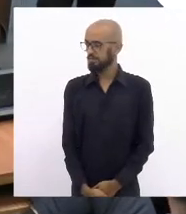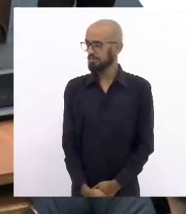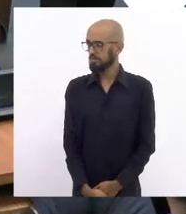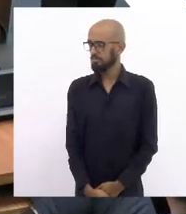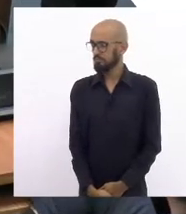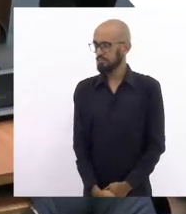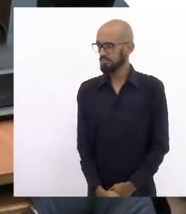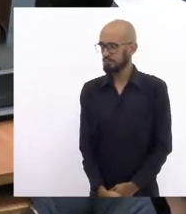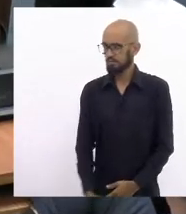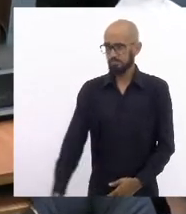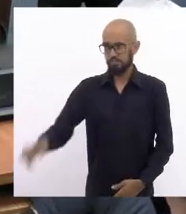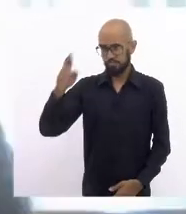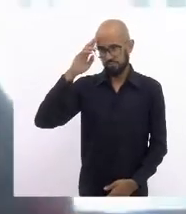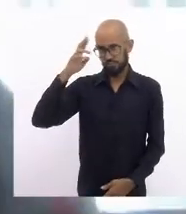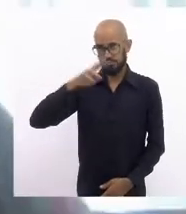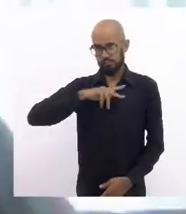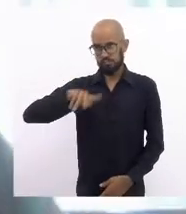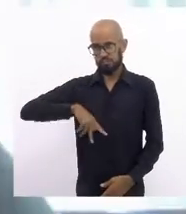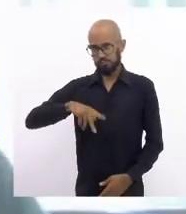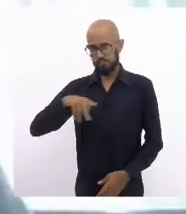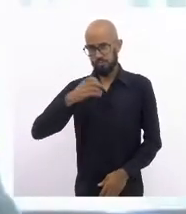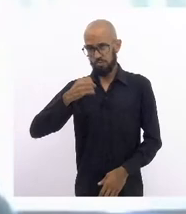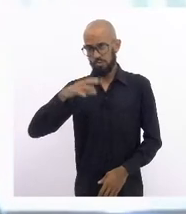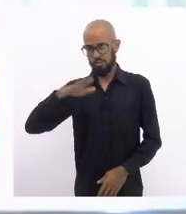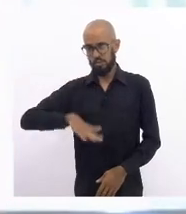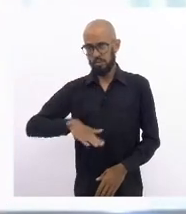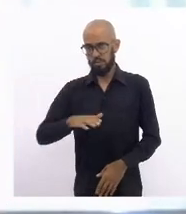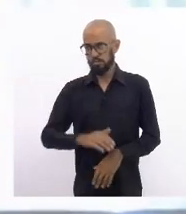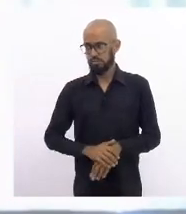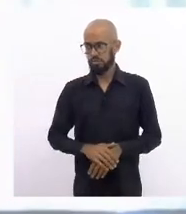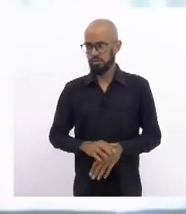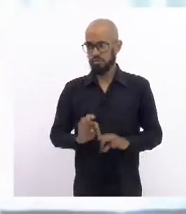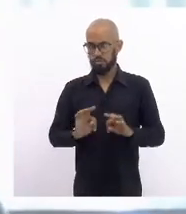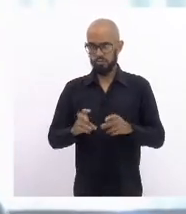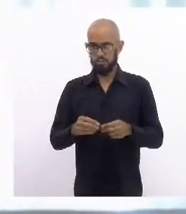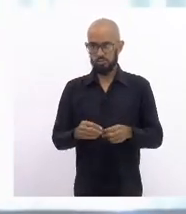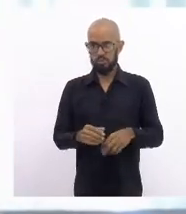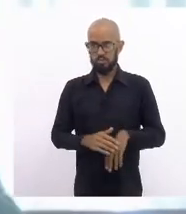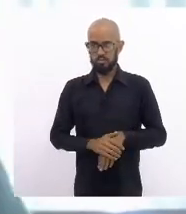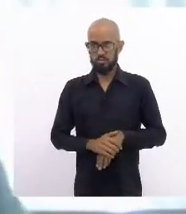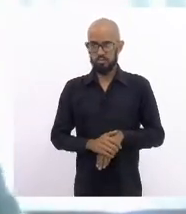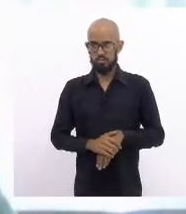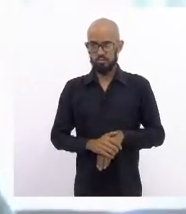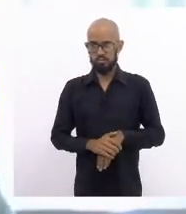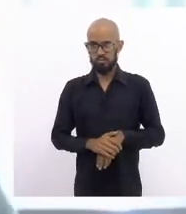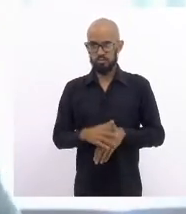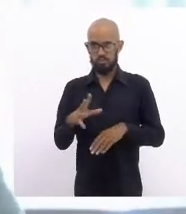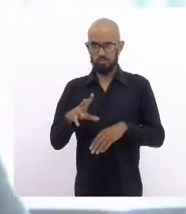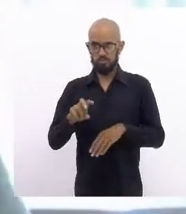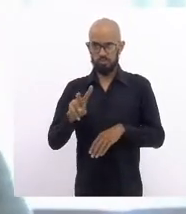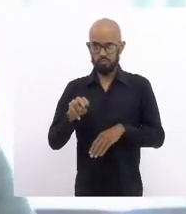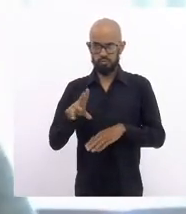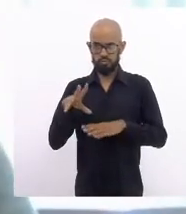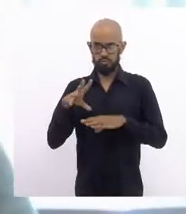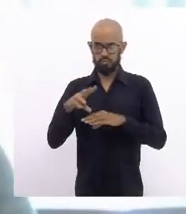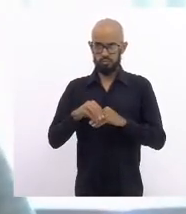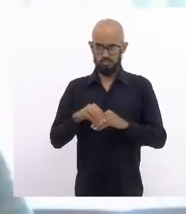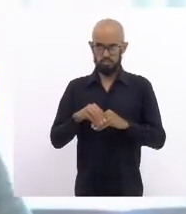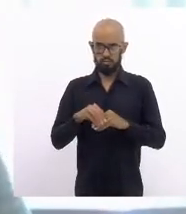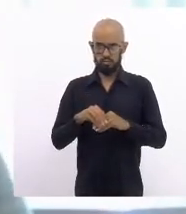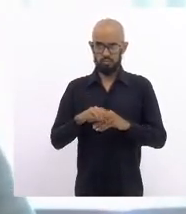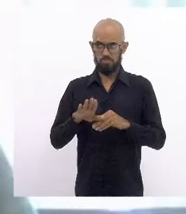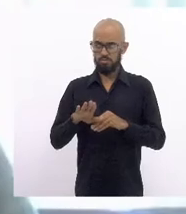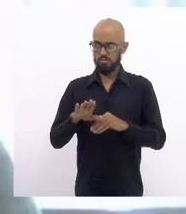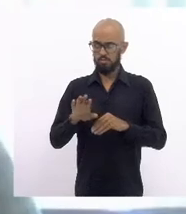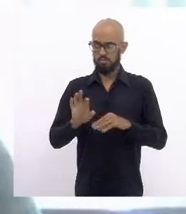Obrigado, presidente. Boa tarde, deputados e deputadas. Eu serei breve, né, mas quero também fazer uma questão de